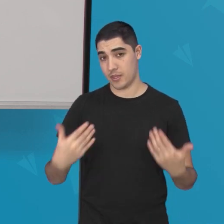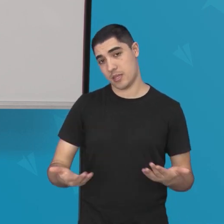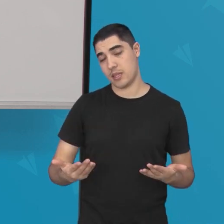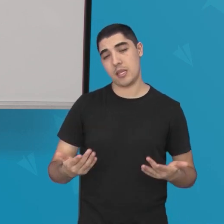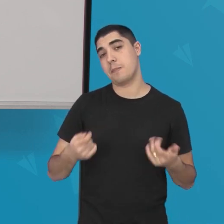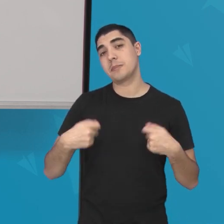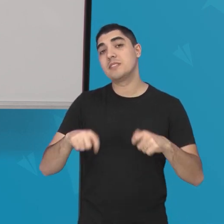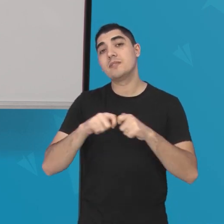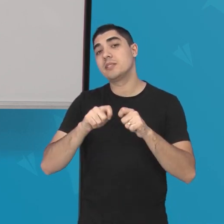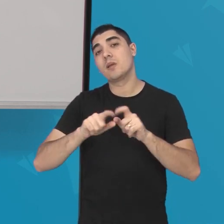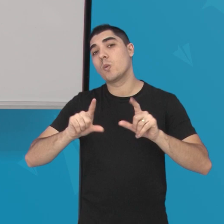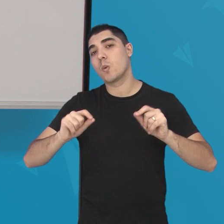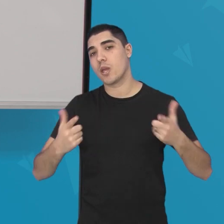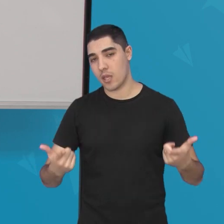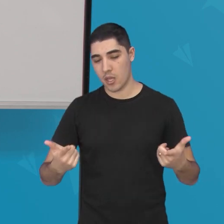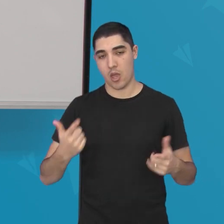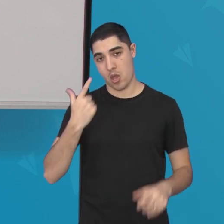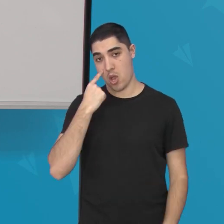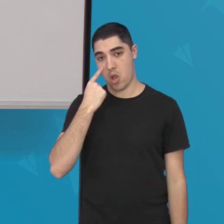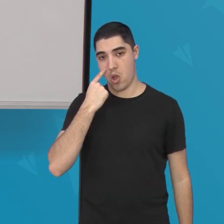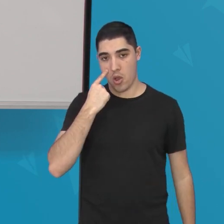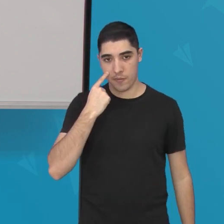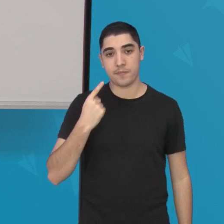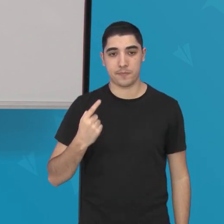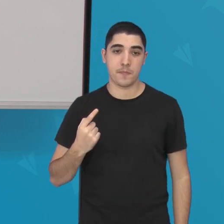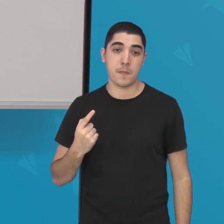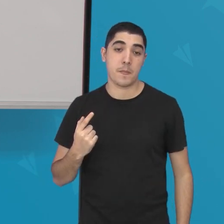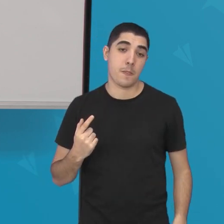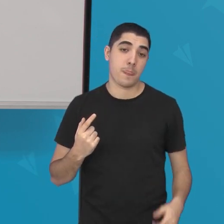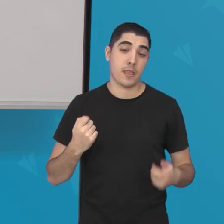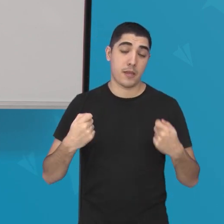Então, o que a gente precisa fazer? A gente precisa pegar